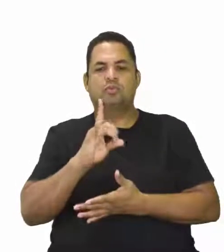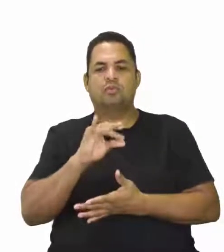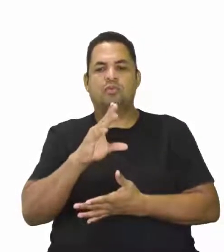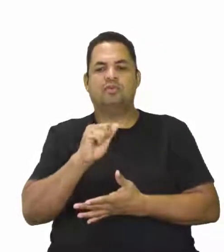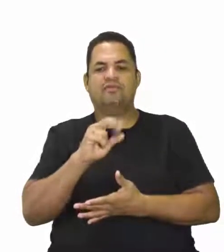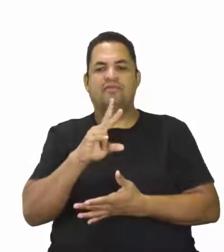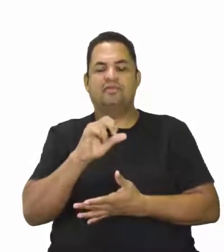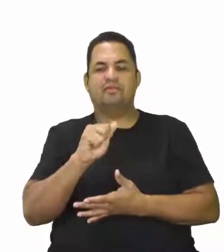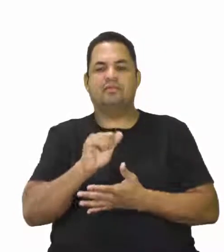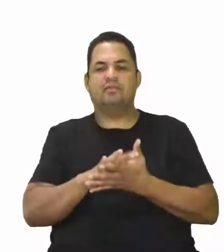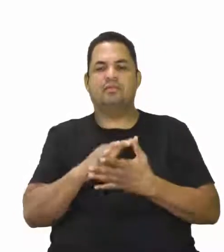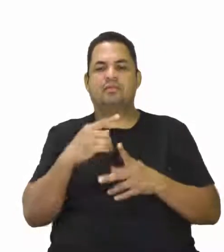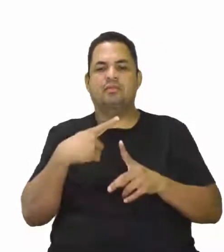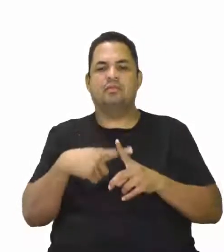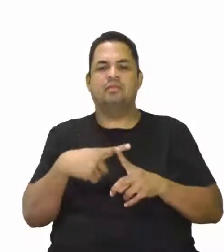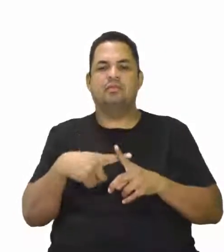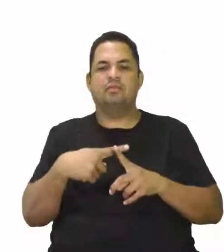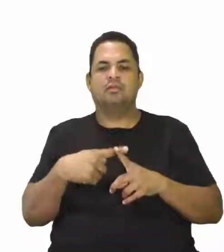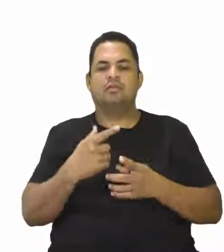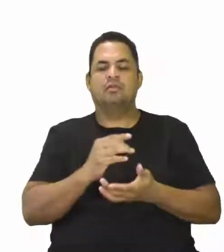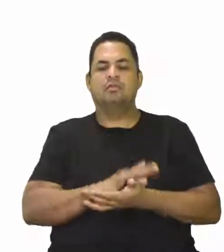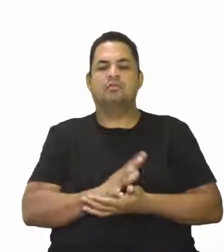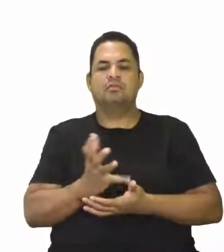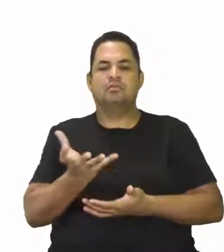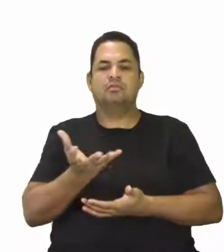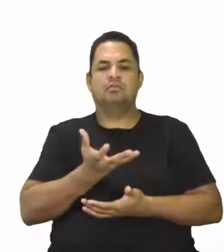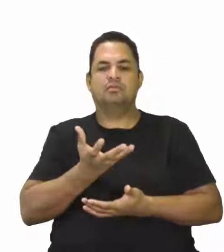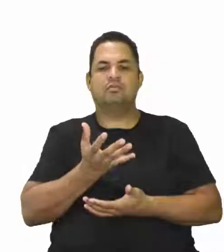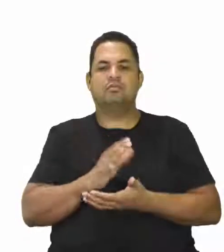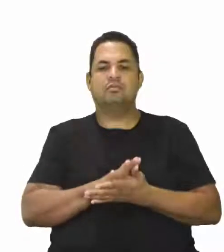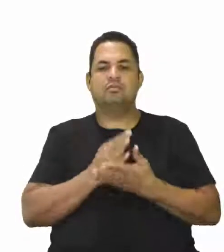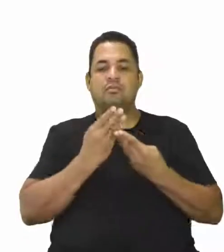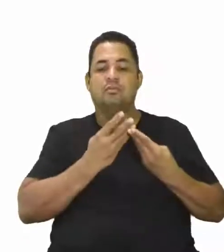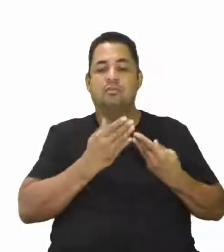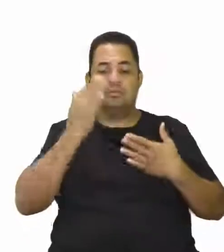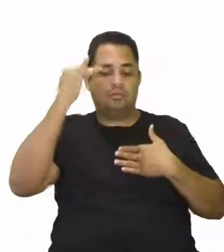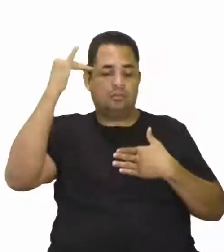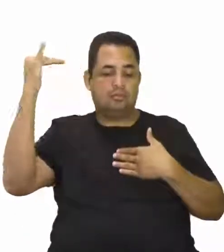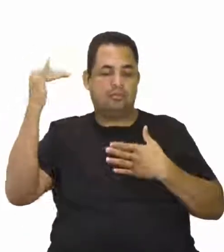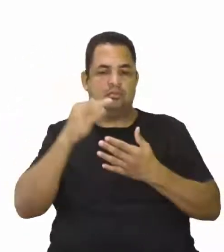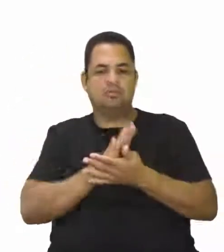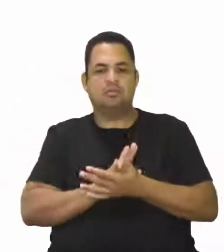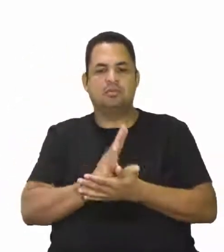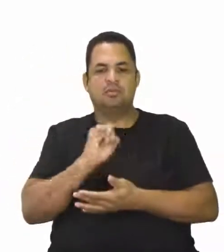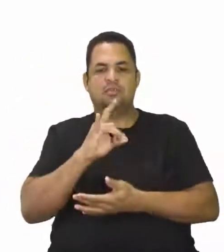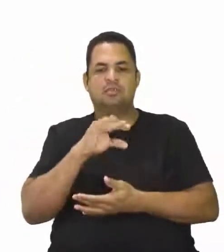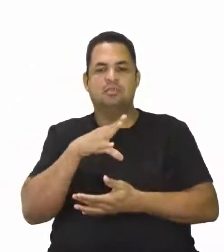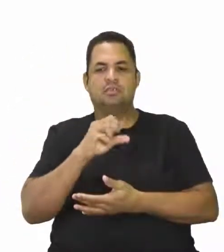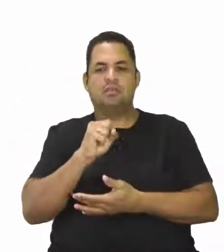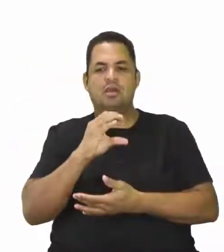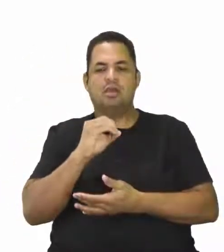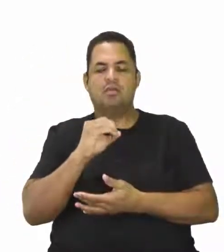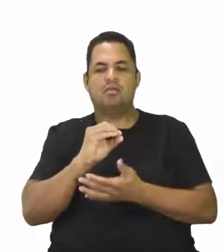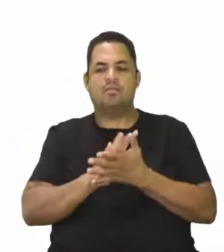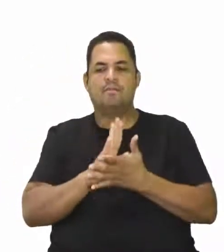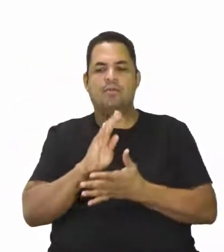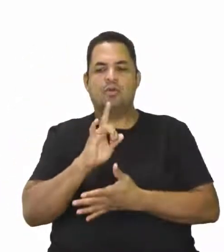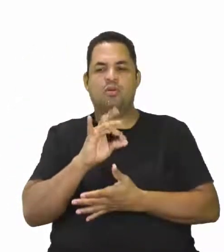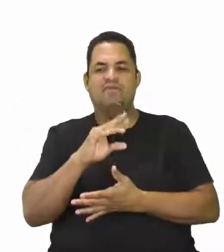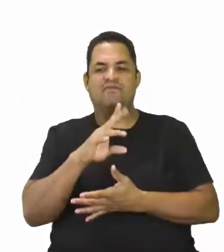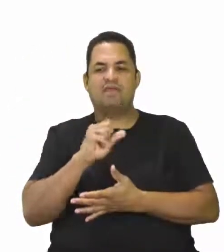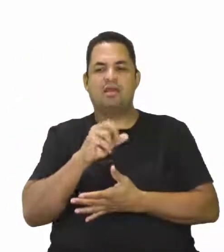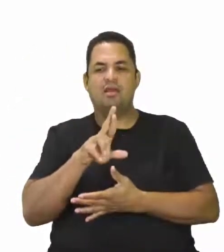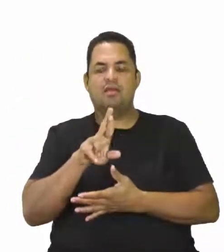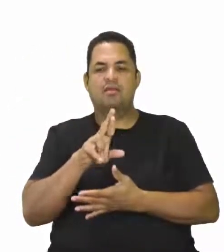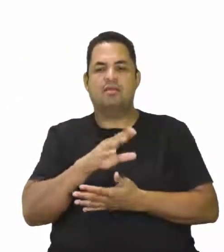será? É porque eles quiseram homenagear o Simão Bolívar. É o seu